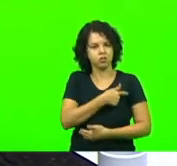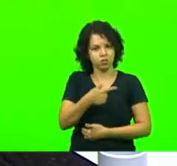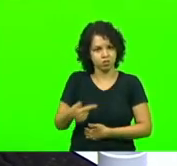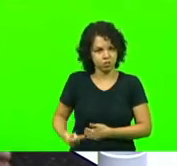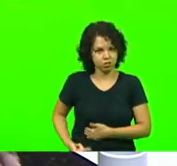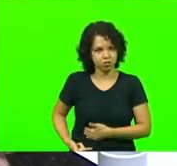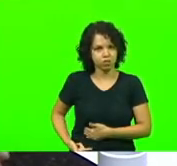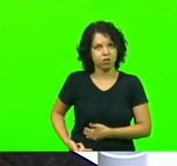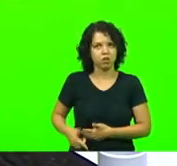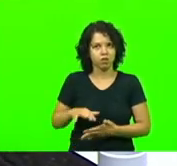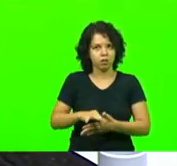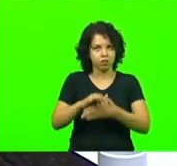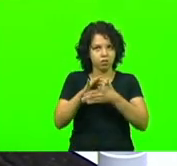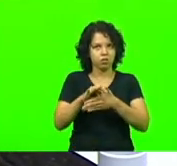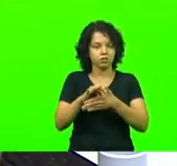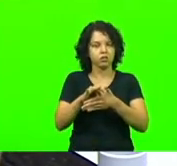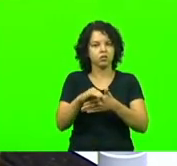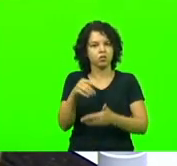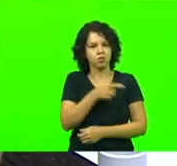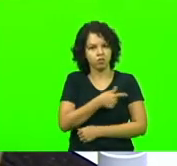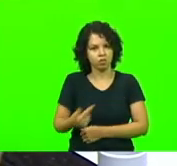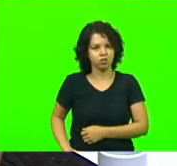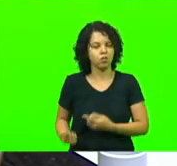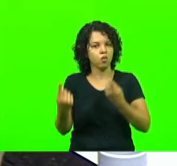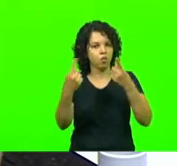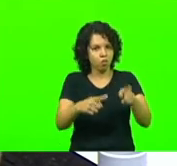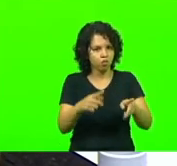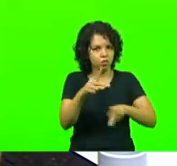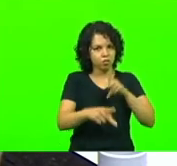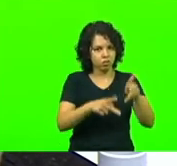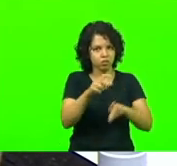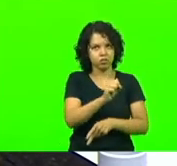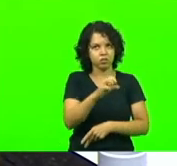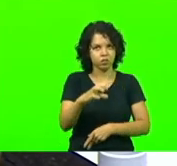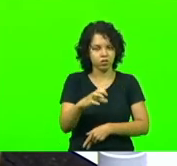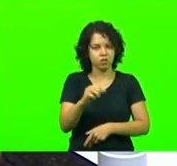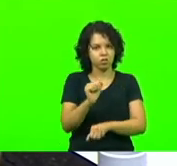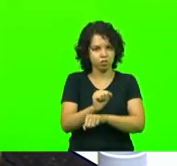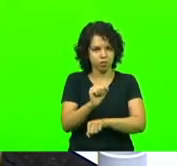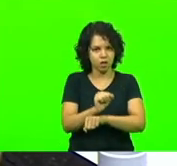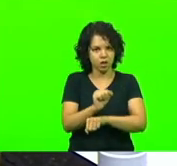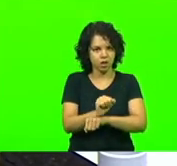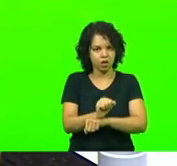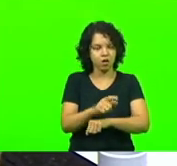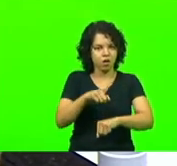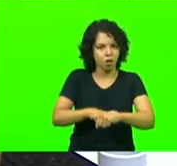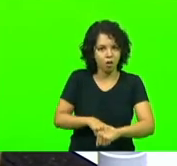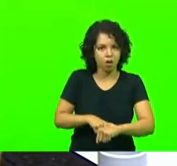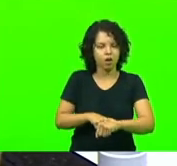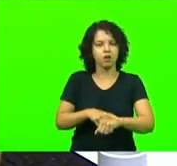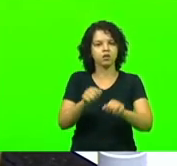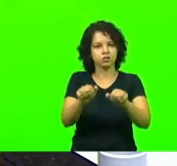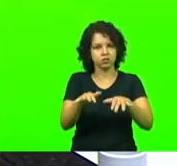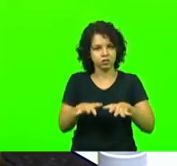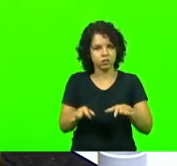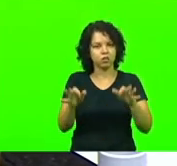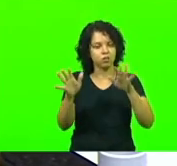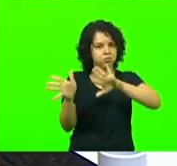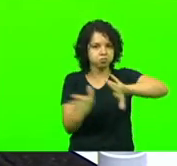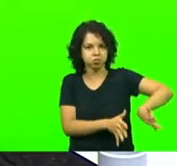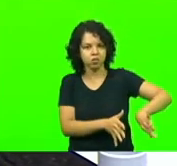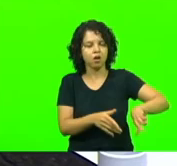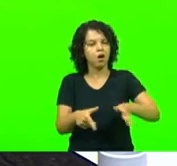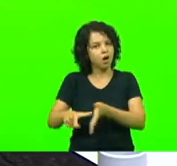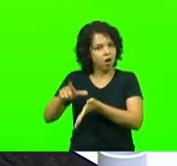do governo contra o catarinense. O que o senhor fez, esperar até o momento para derrubar a sessão, fazia antes, então. O senhor